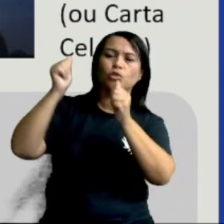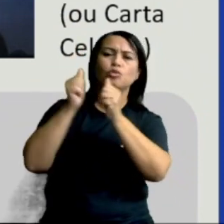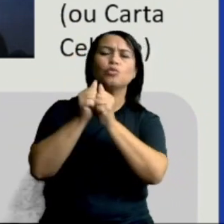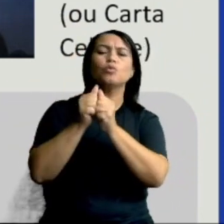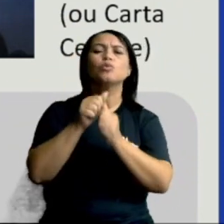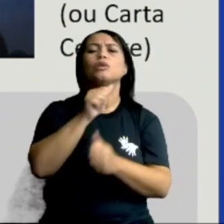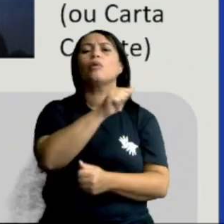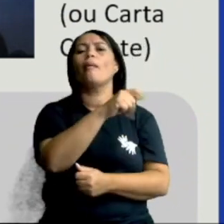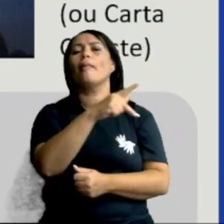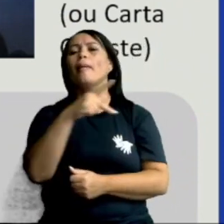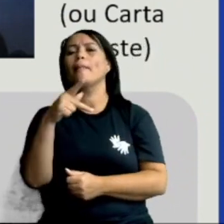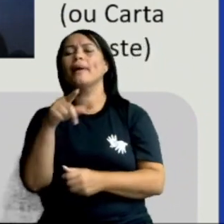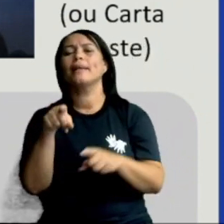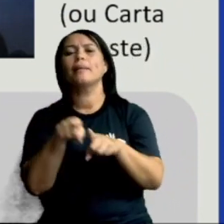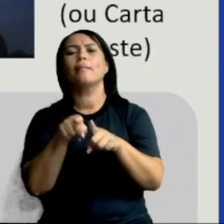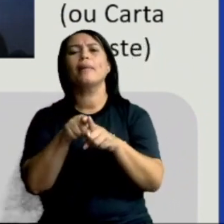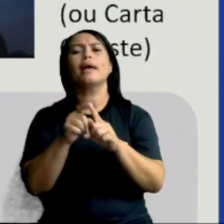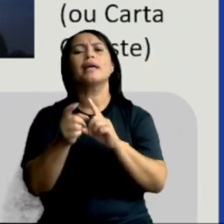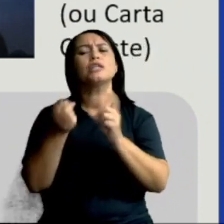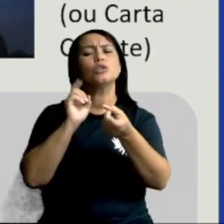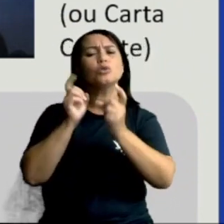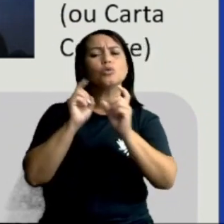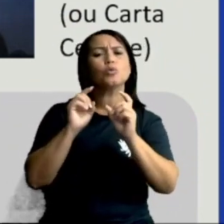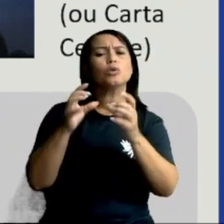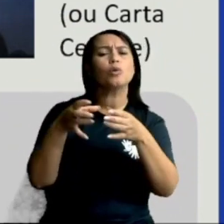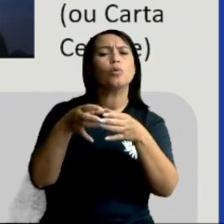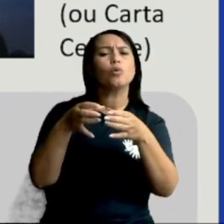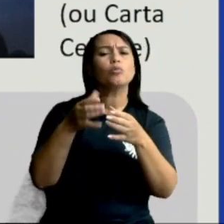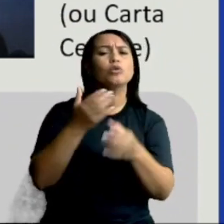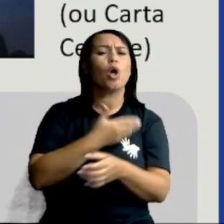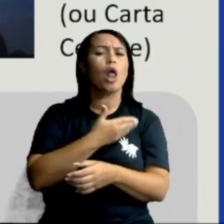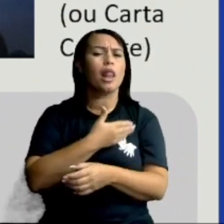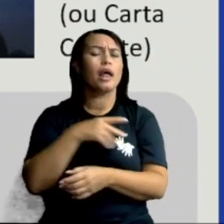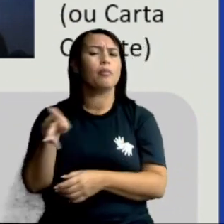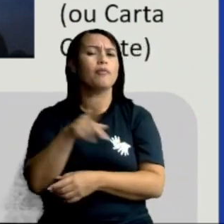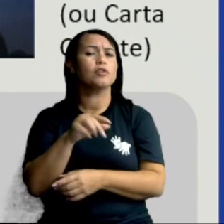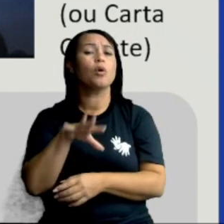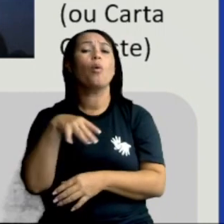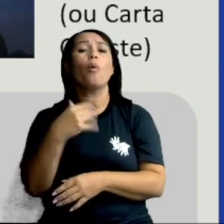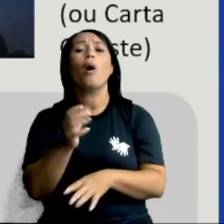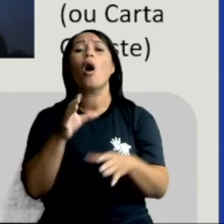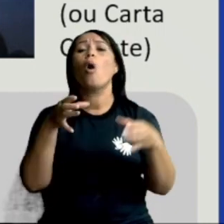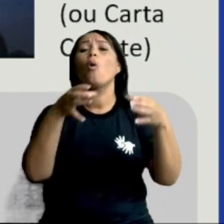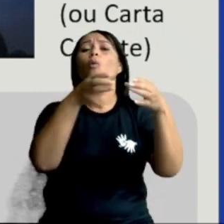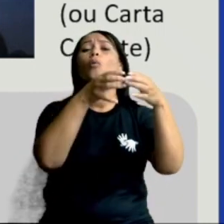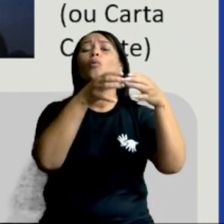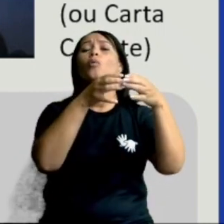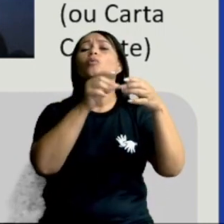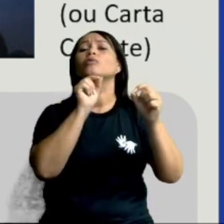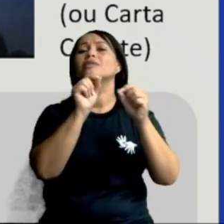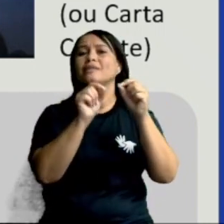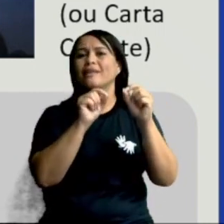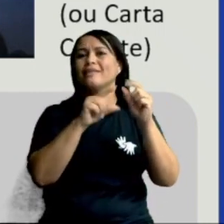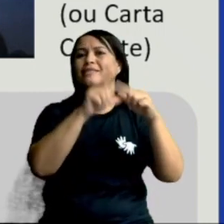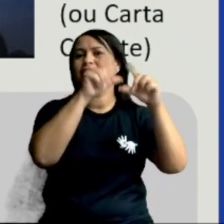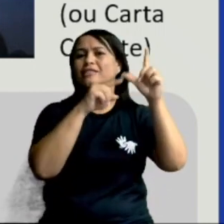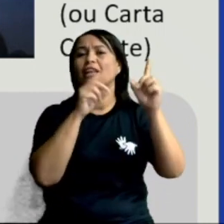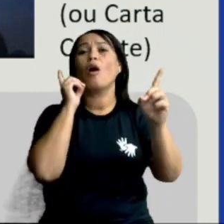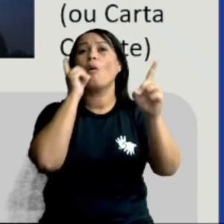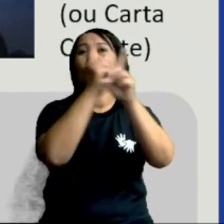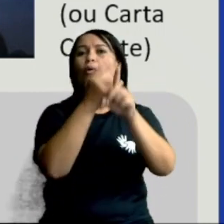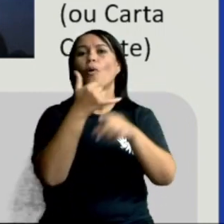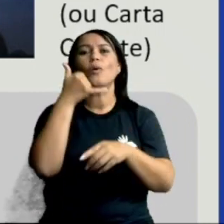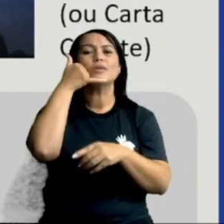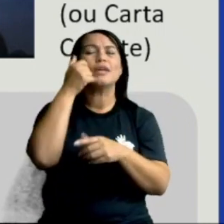aplicativo. Discuta com seus colegas e professor quais constelações conseguiu encontrar através do seu celular.